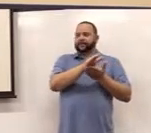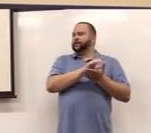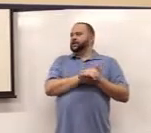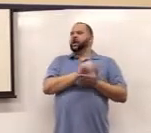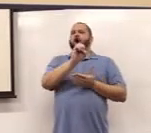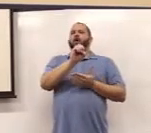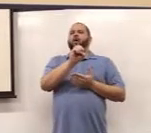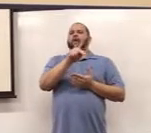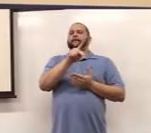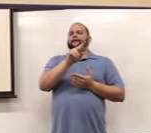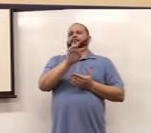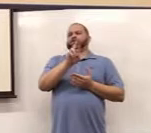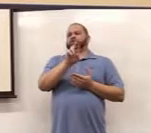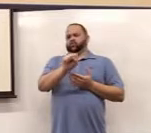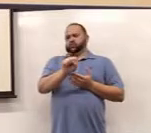que é opus?